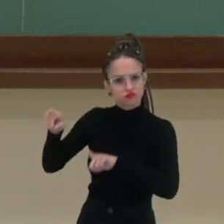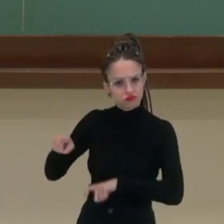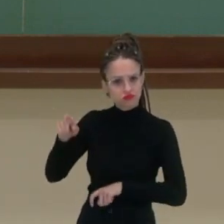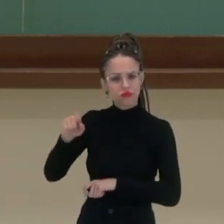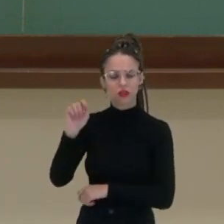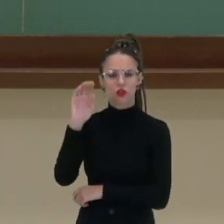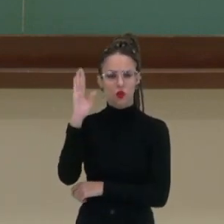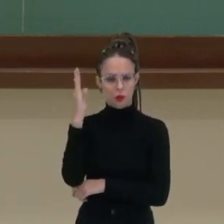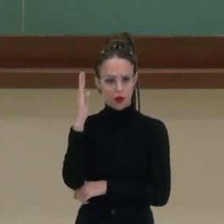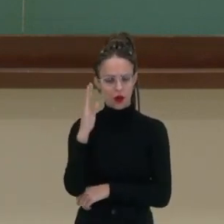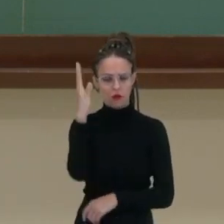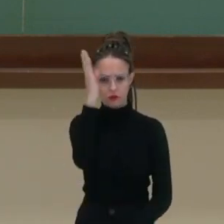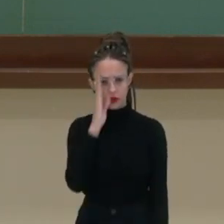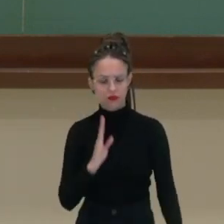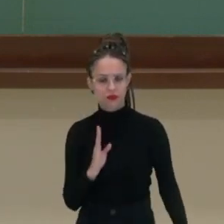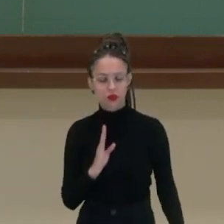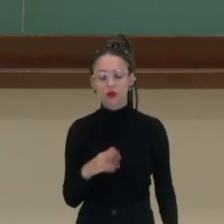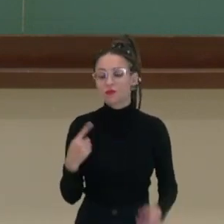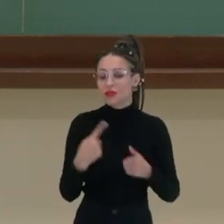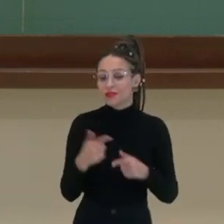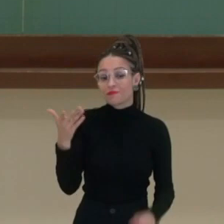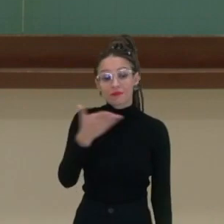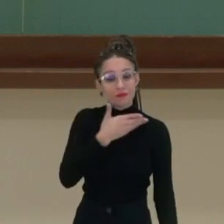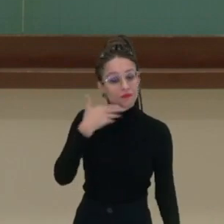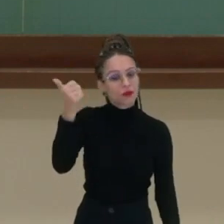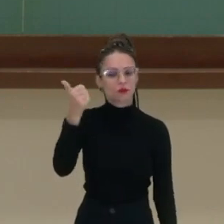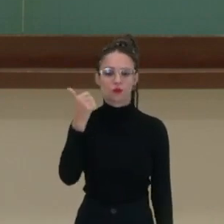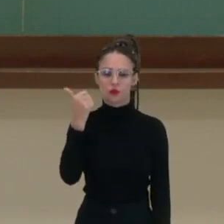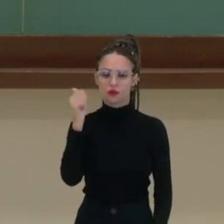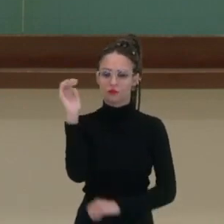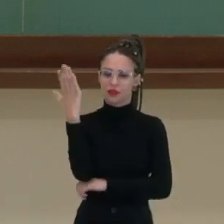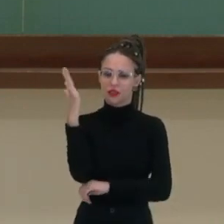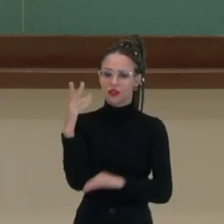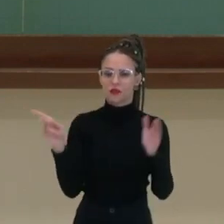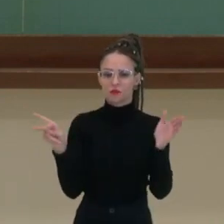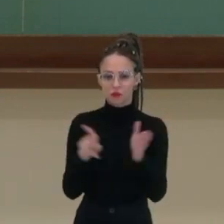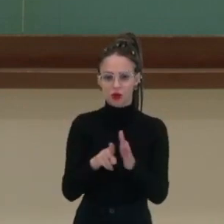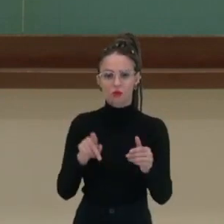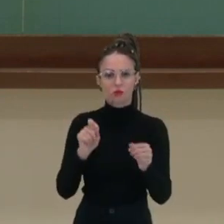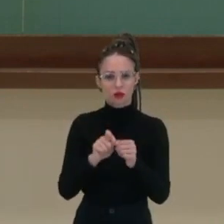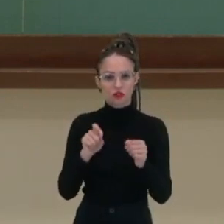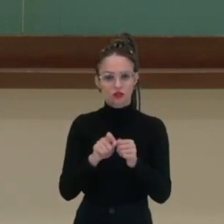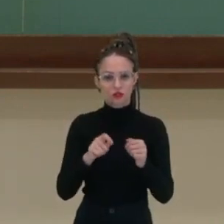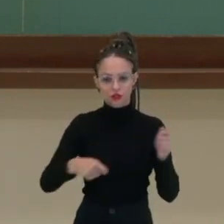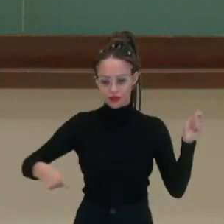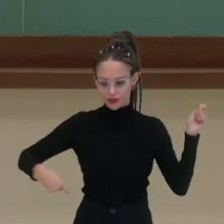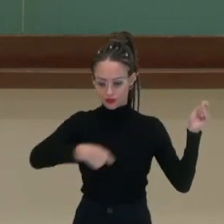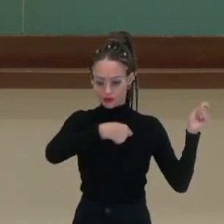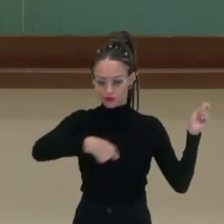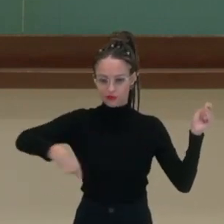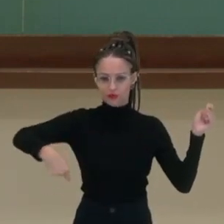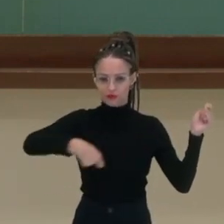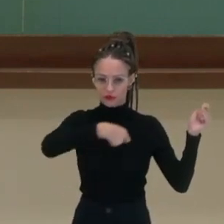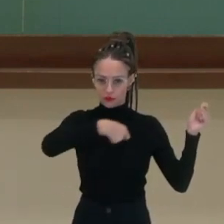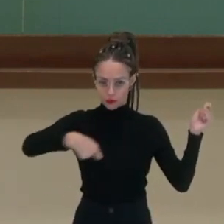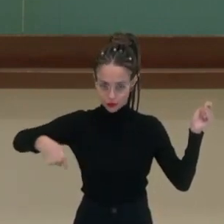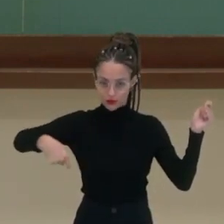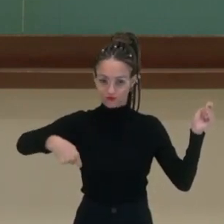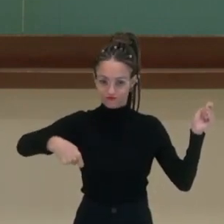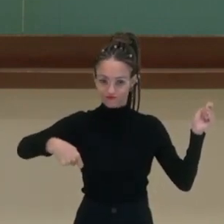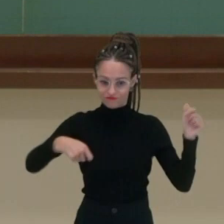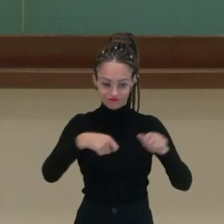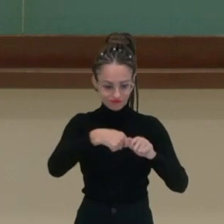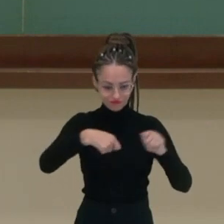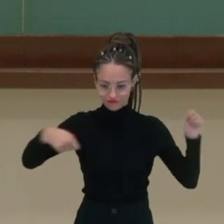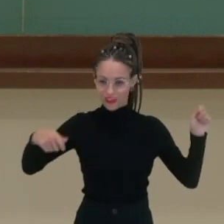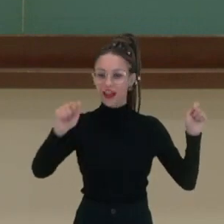porque o pau-brasil é a melhor madeira de fabricação desses arcos, desses instrumentos musicais. Né? Então